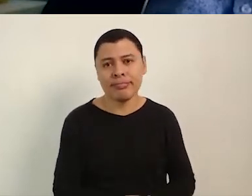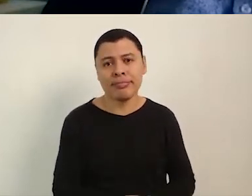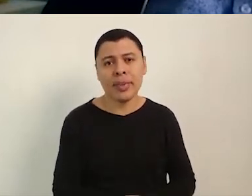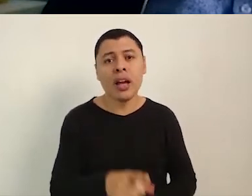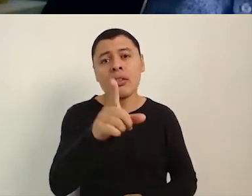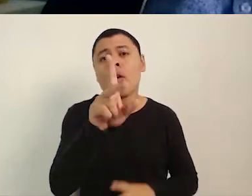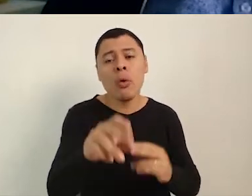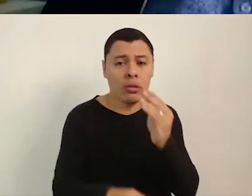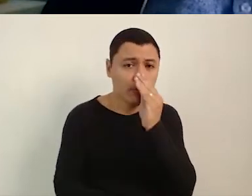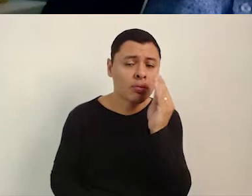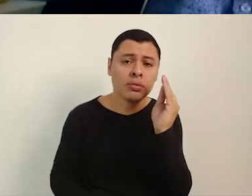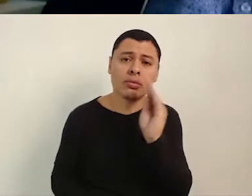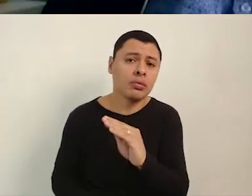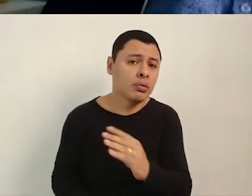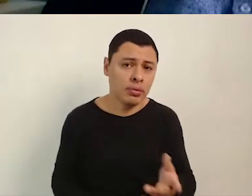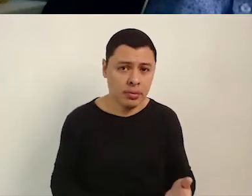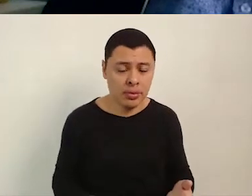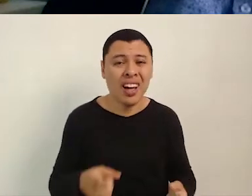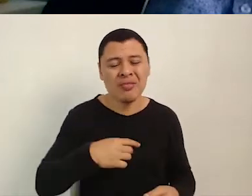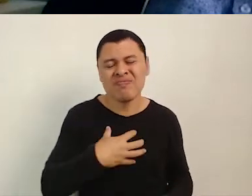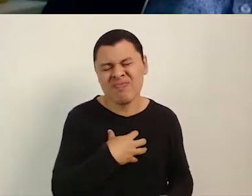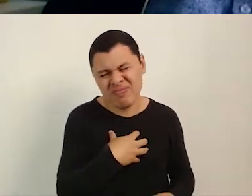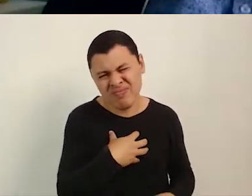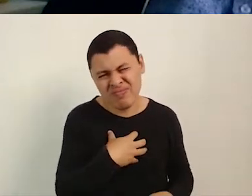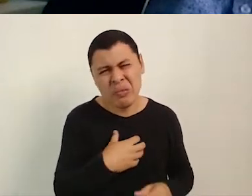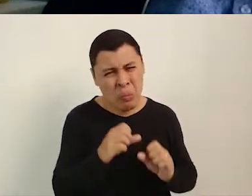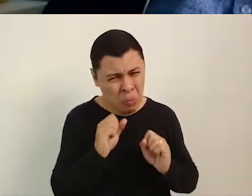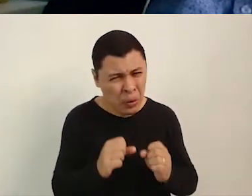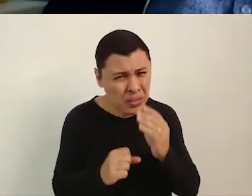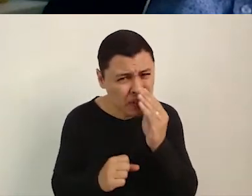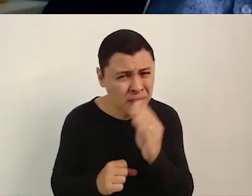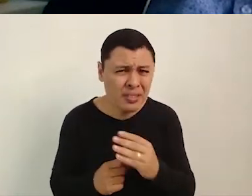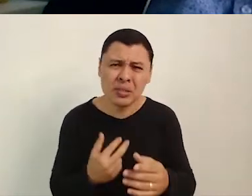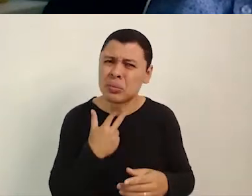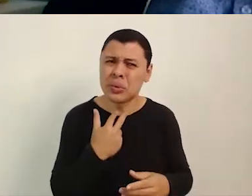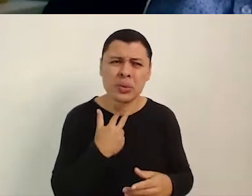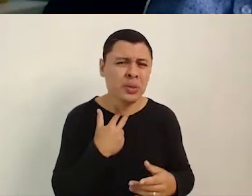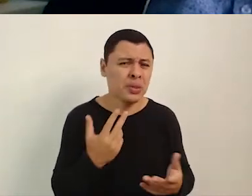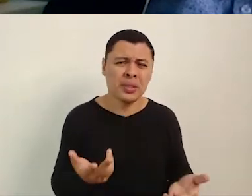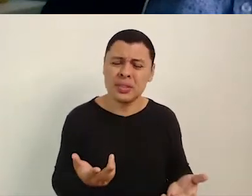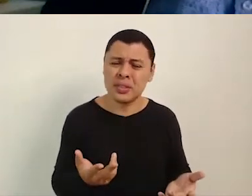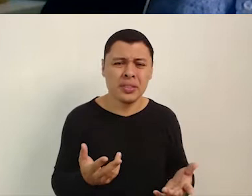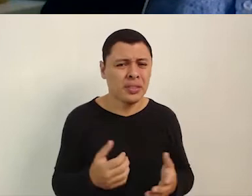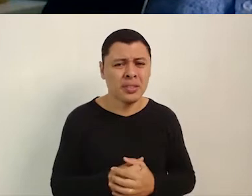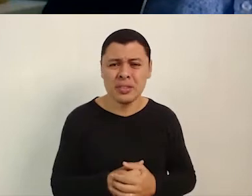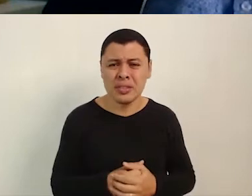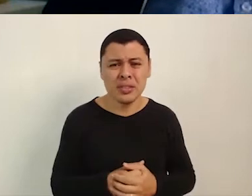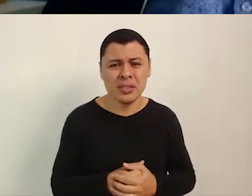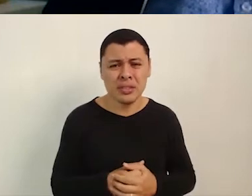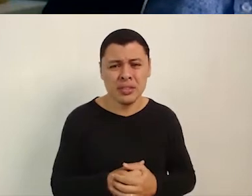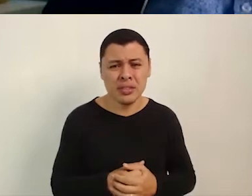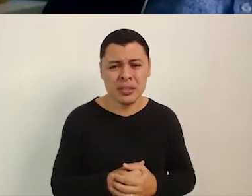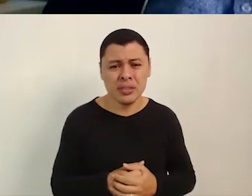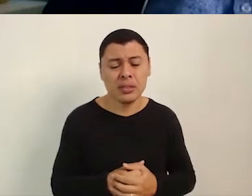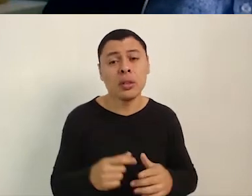excluindo. E aí que é a nossa dor, né? Vale a pena excluir? Não, não vale. Não é uma coisa legal. Até mesmo